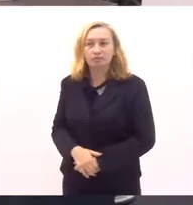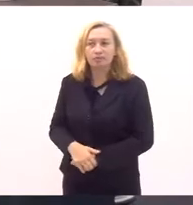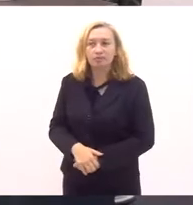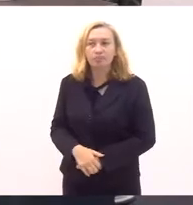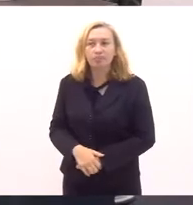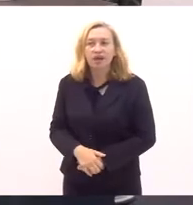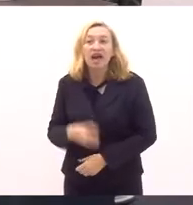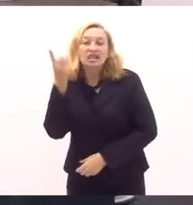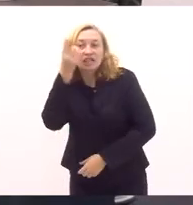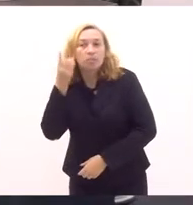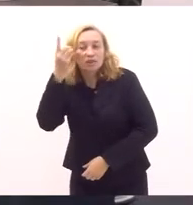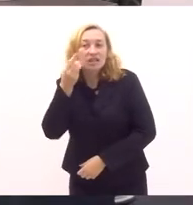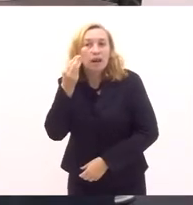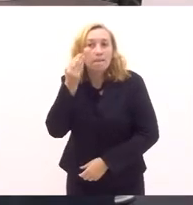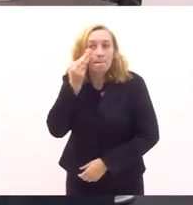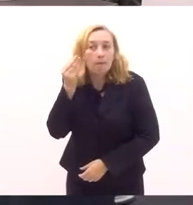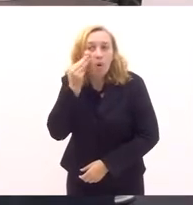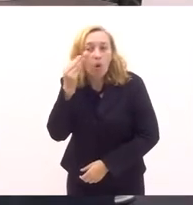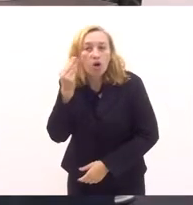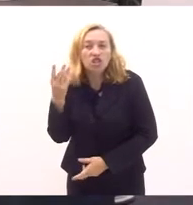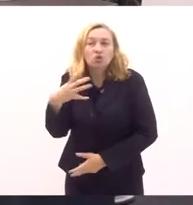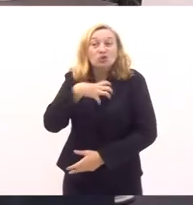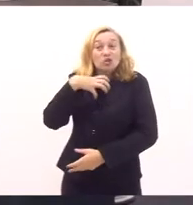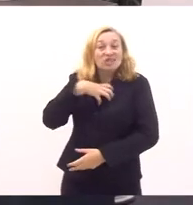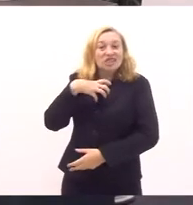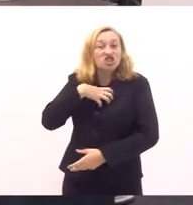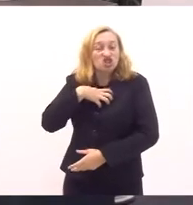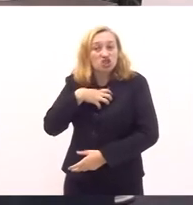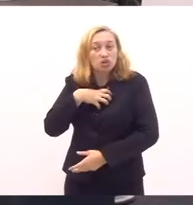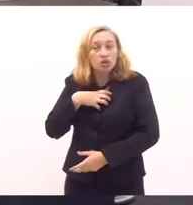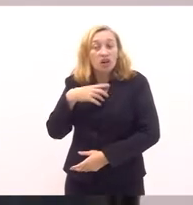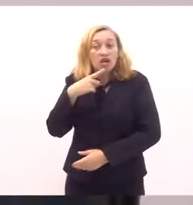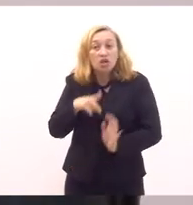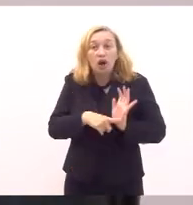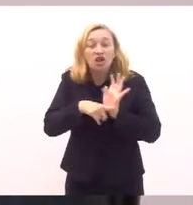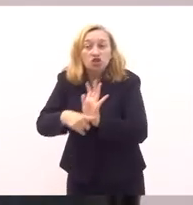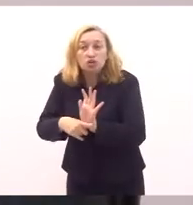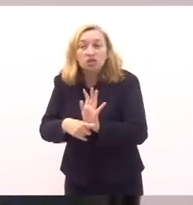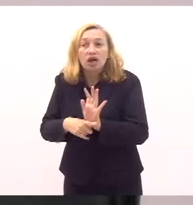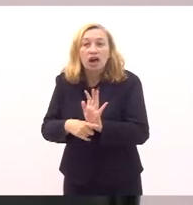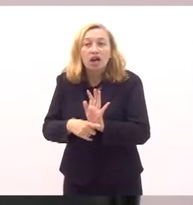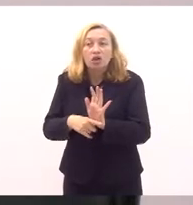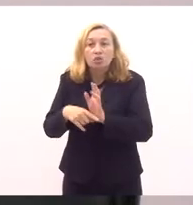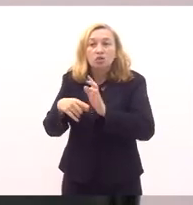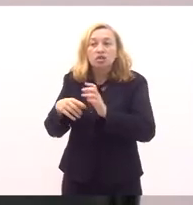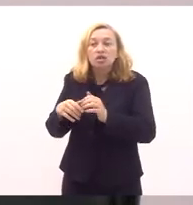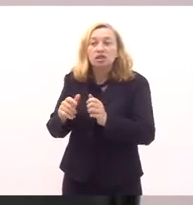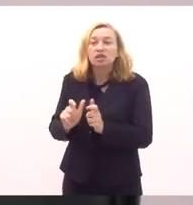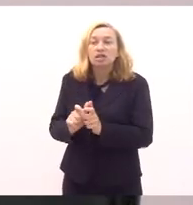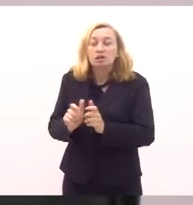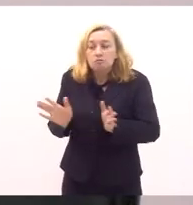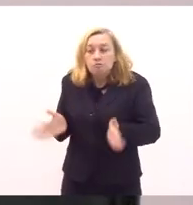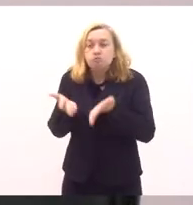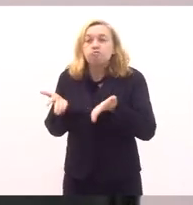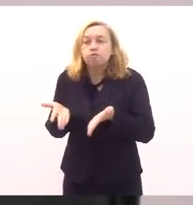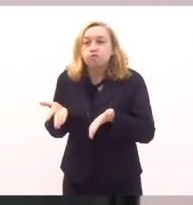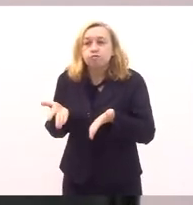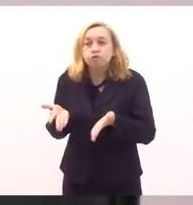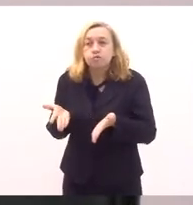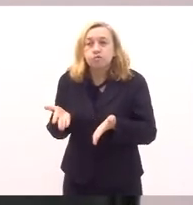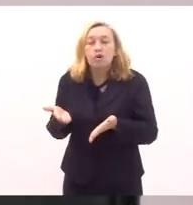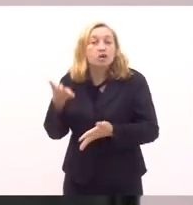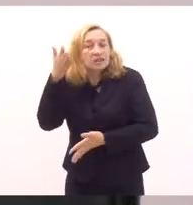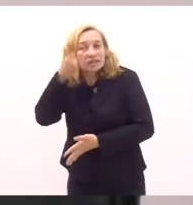a deputada Mônica no sentido dela nos ajudar numa frente ampla para impulsionar que